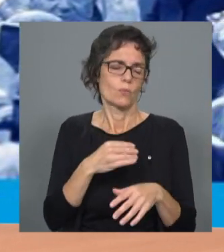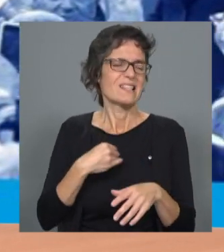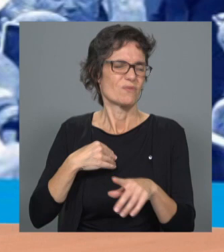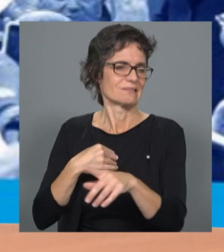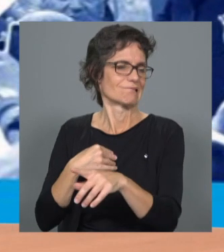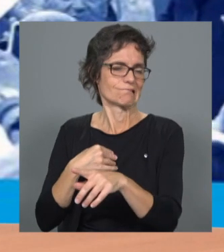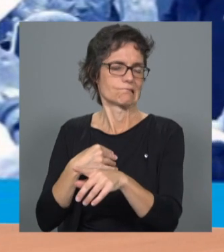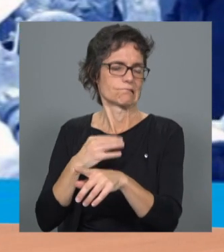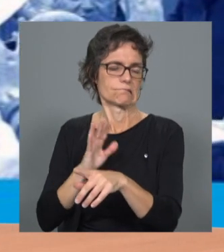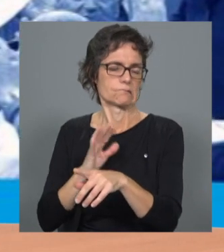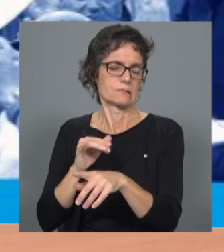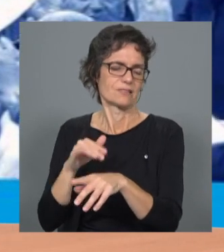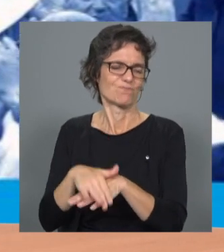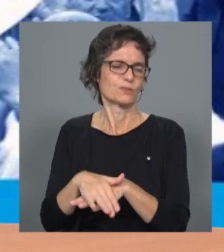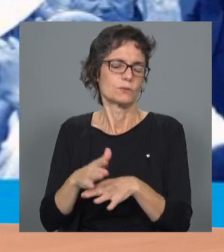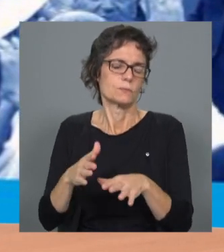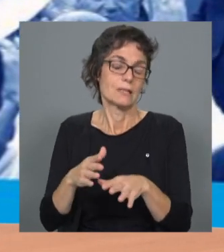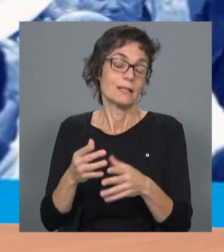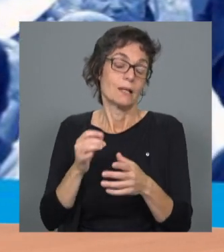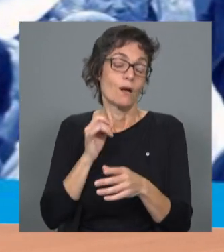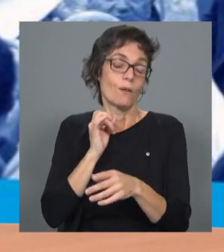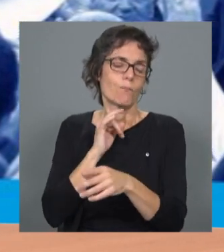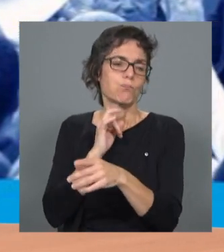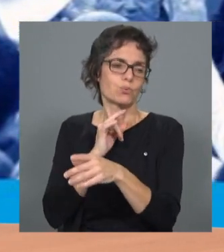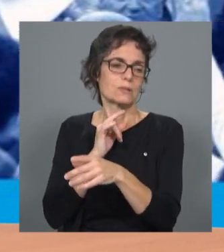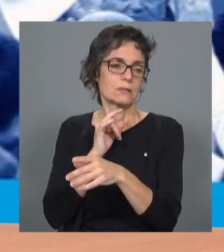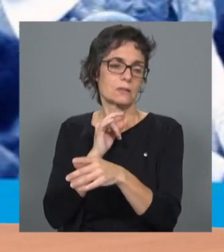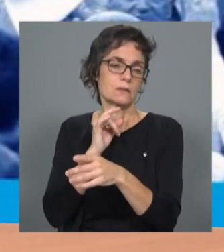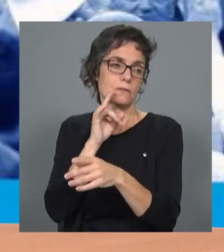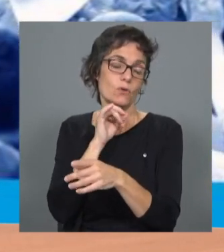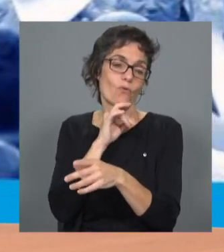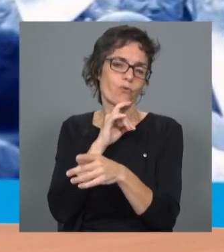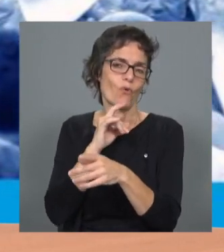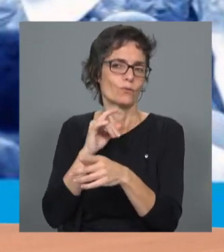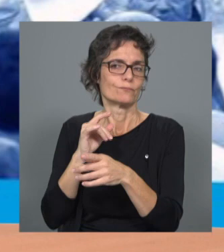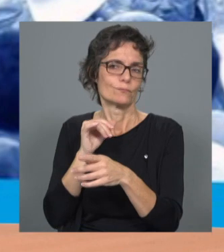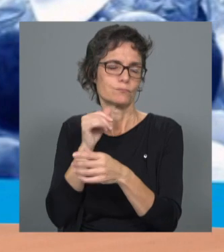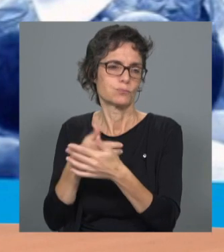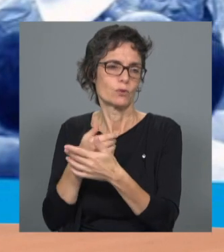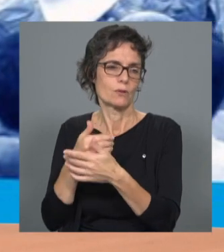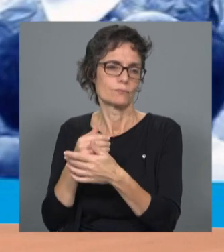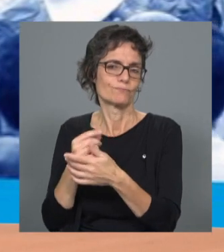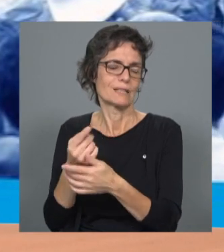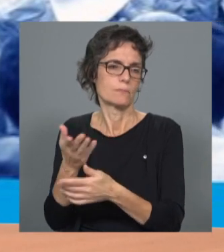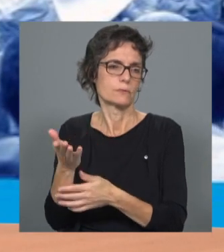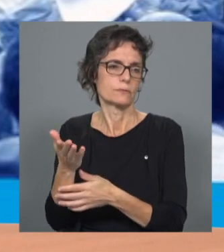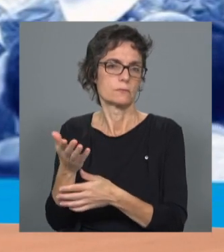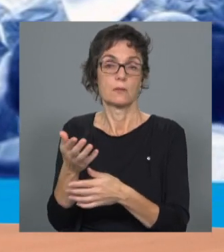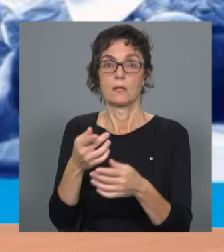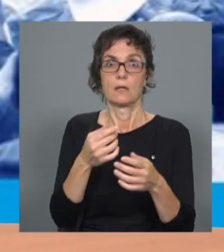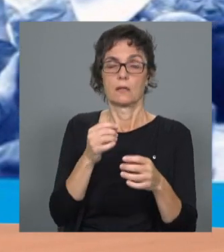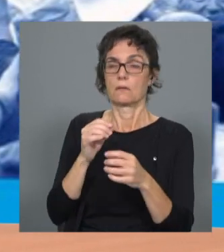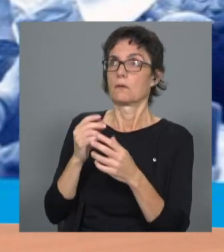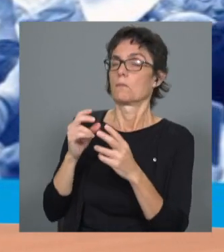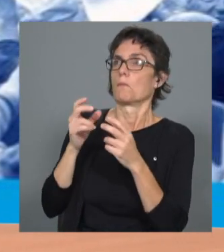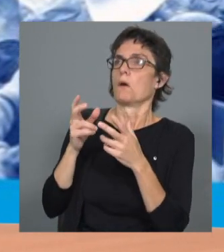não sabemos ainda o que vai acontecer, mas é provável que o avô tenha mais uns dias de vida. Portanto, claro que ele chorou bastante, ele tem 9